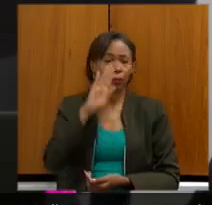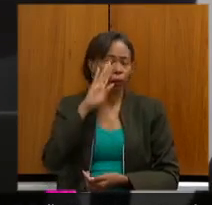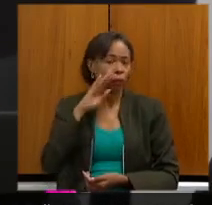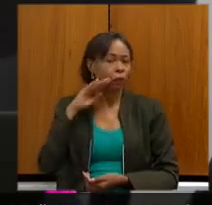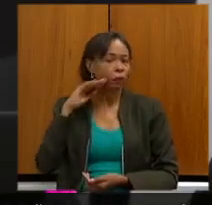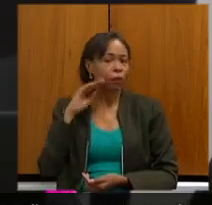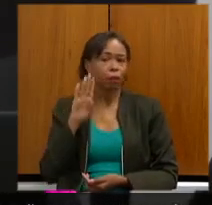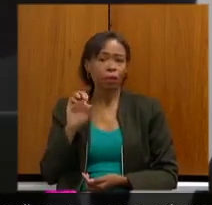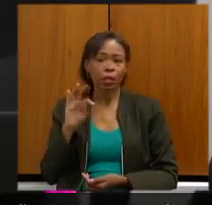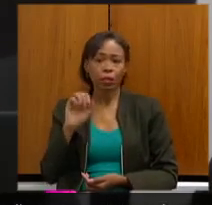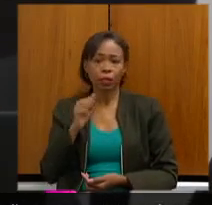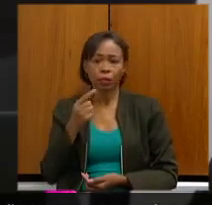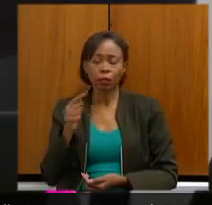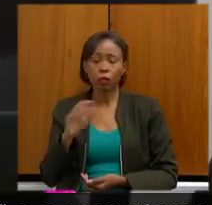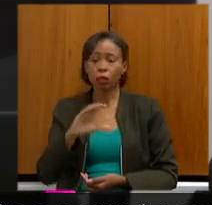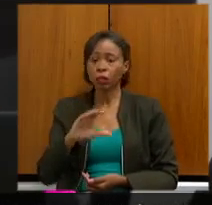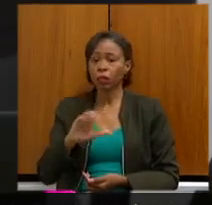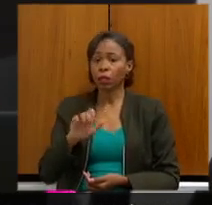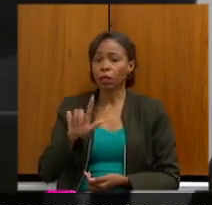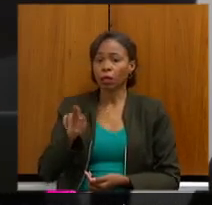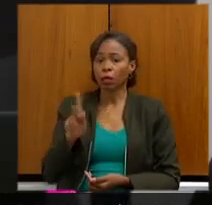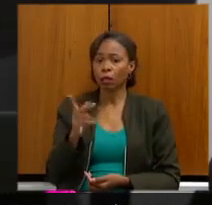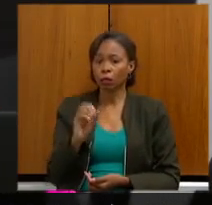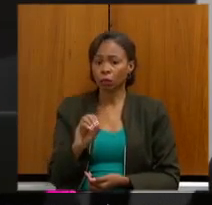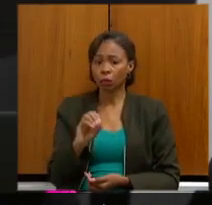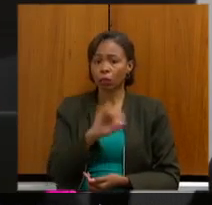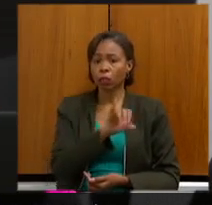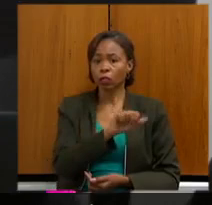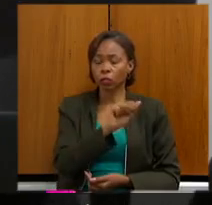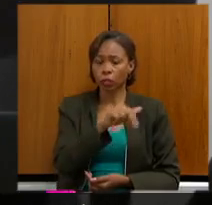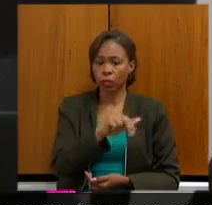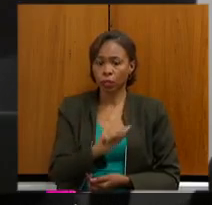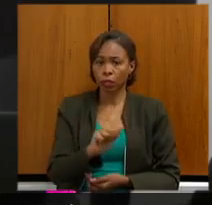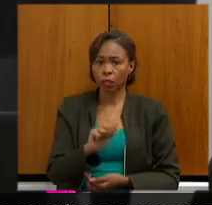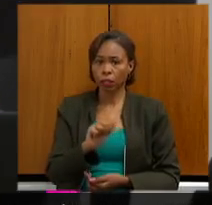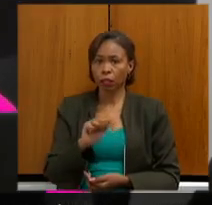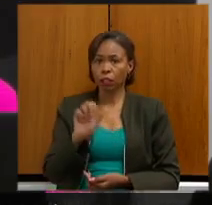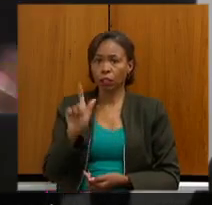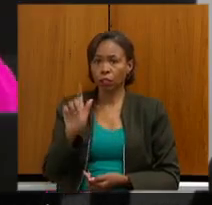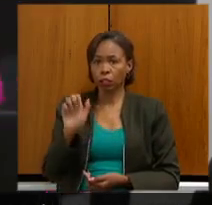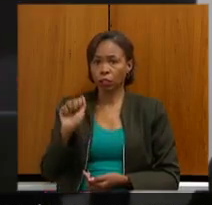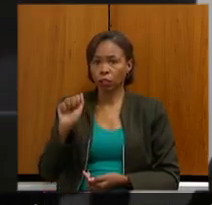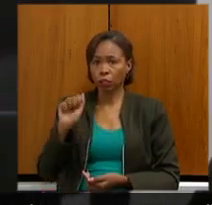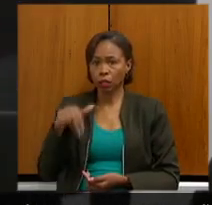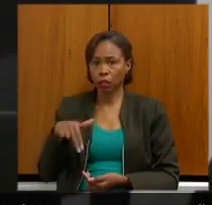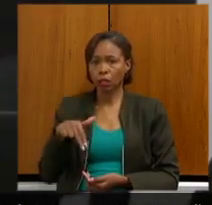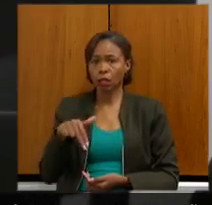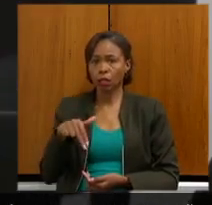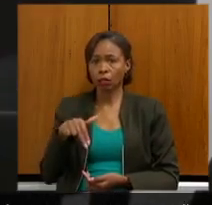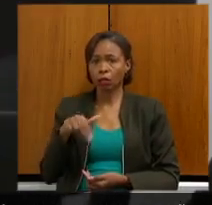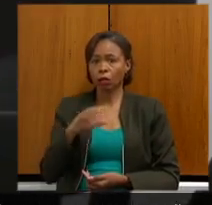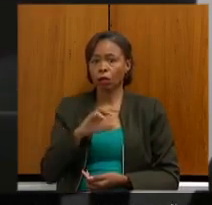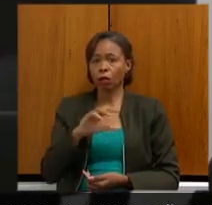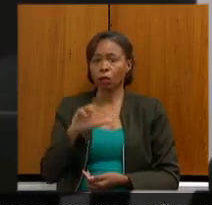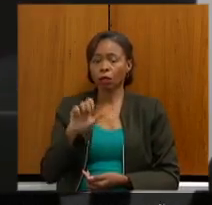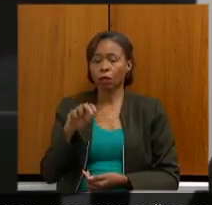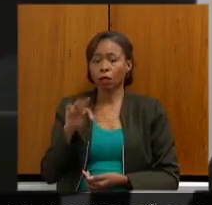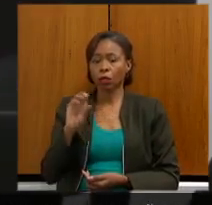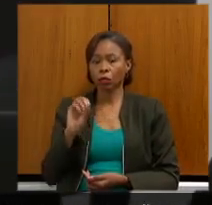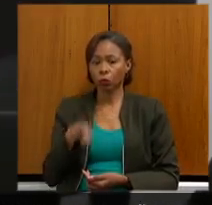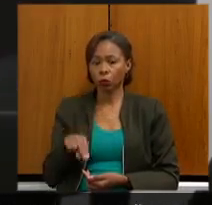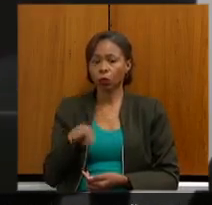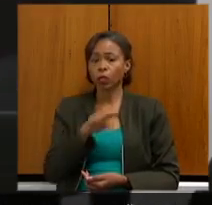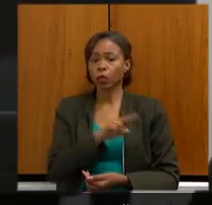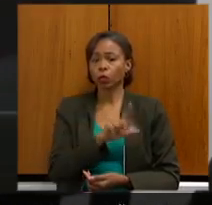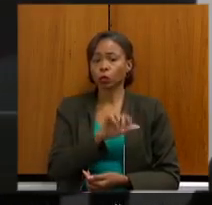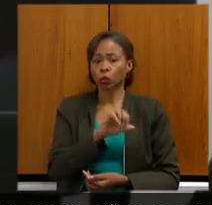Cerqueira Betão celinho sinttrocel puxando da Silveira Dr Jean Mark Lemos Professor Cleiton e o Lizi